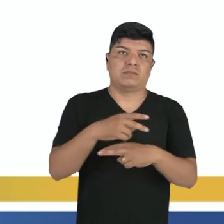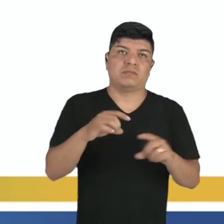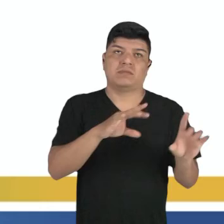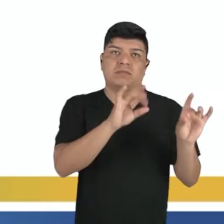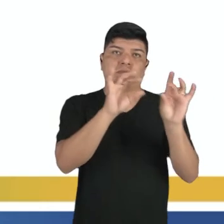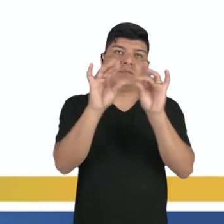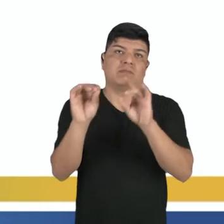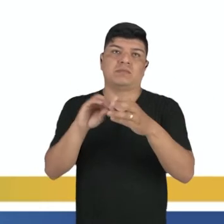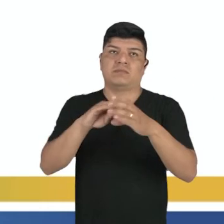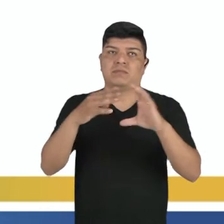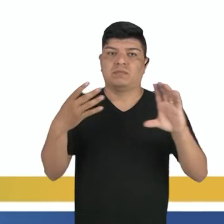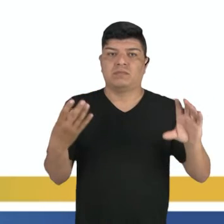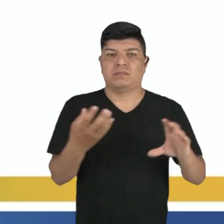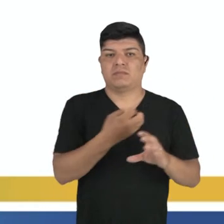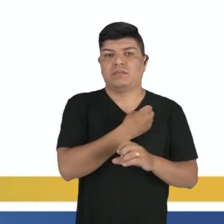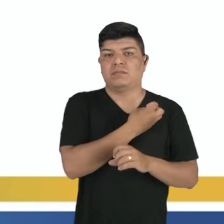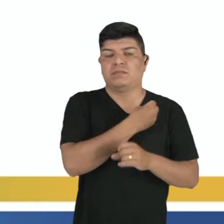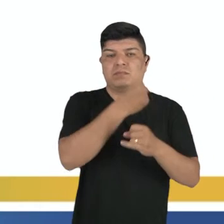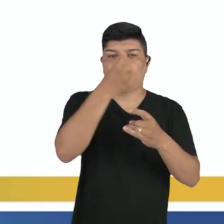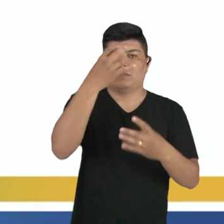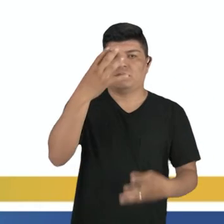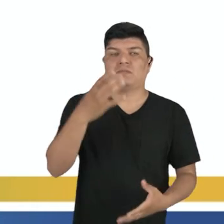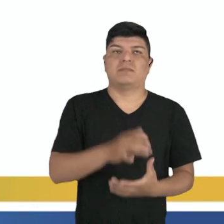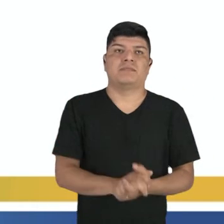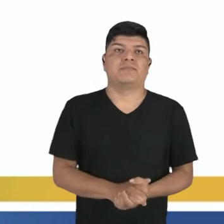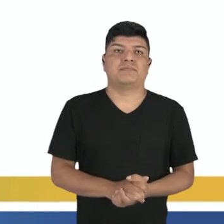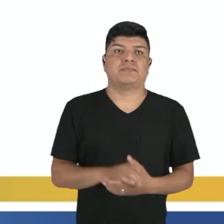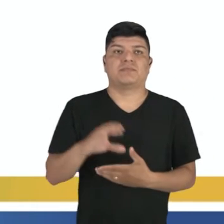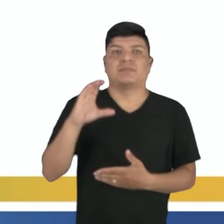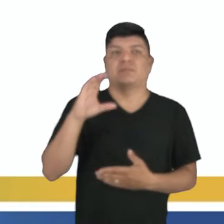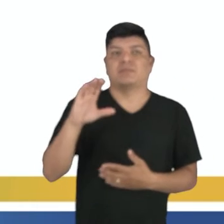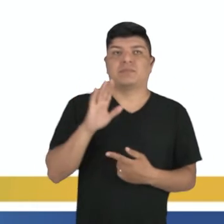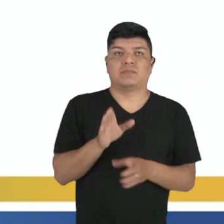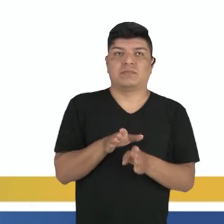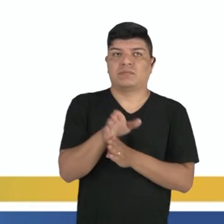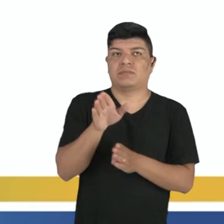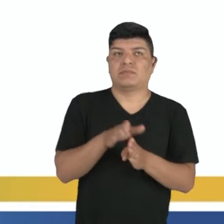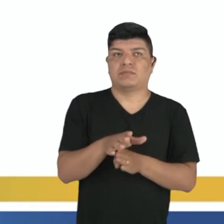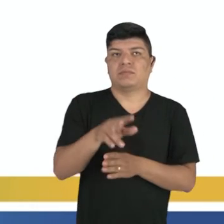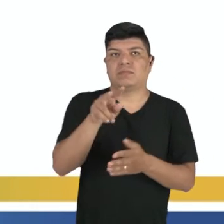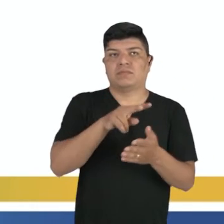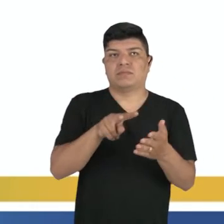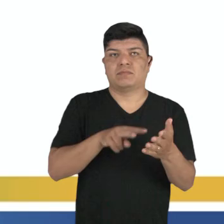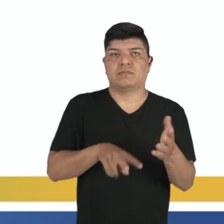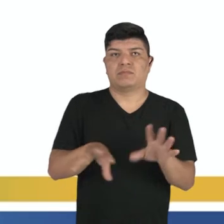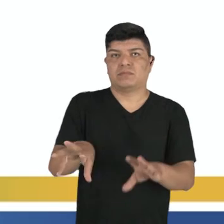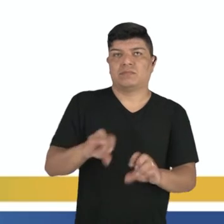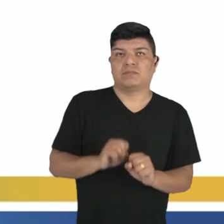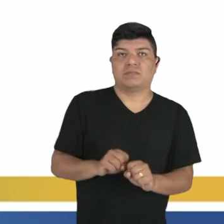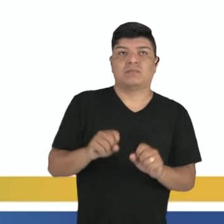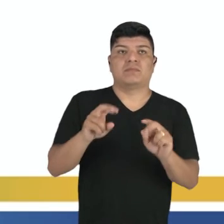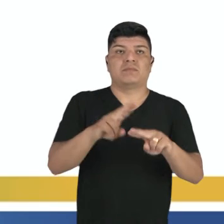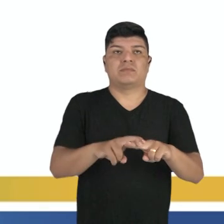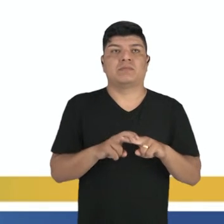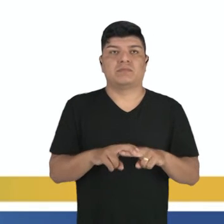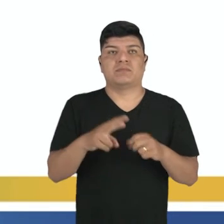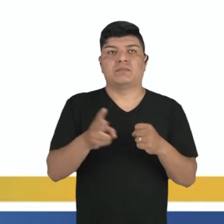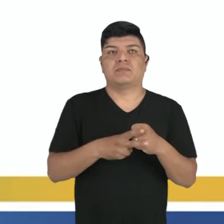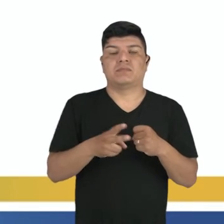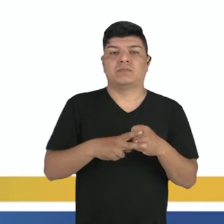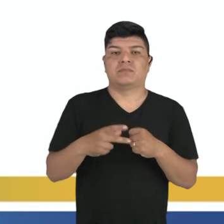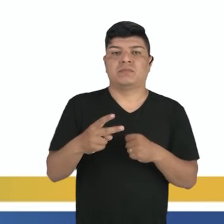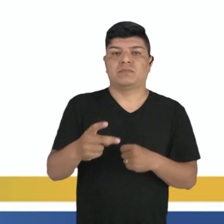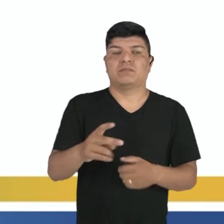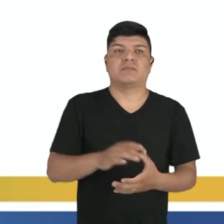específico e enumeram suas características. C. Instruem o leitor interlocutor, por isso predomínio dos verbos